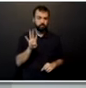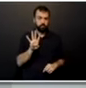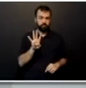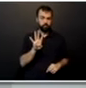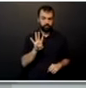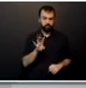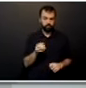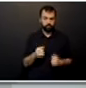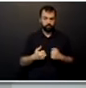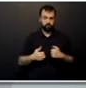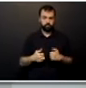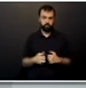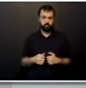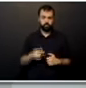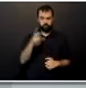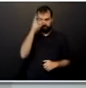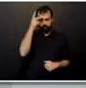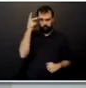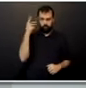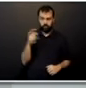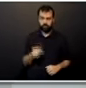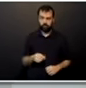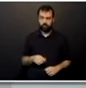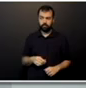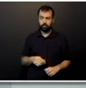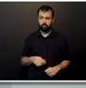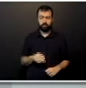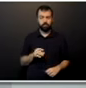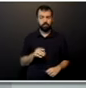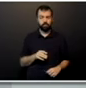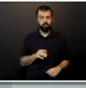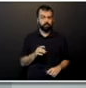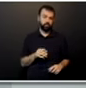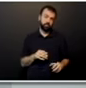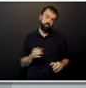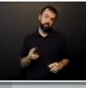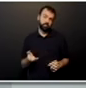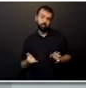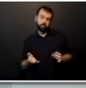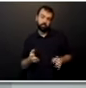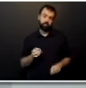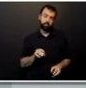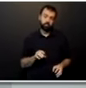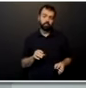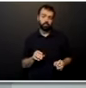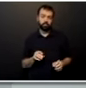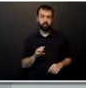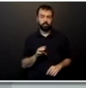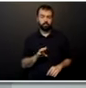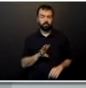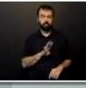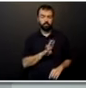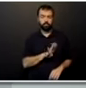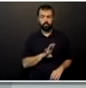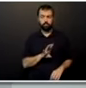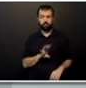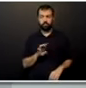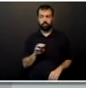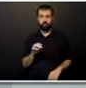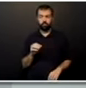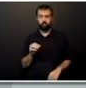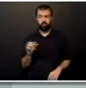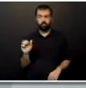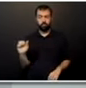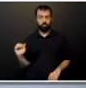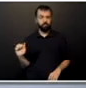jogadores então poderia ser a ser ou a na parte de baixo da razão